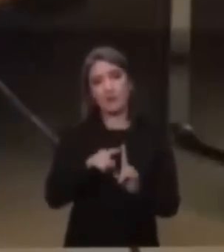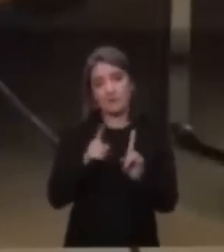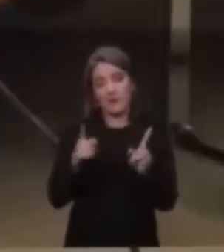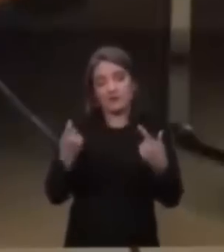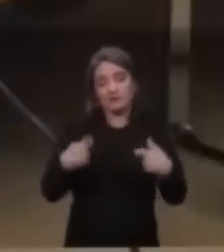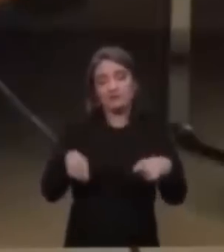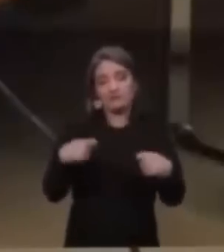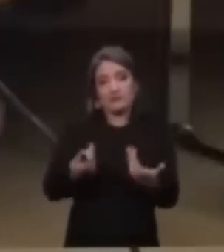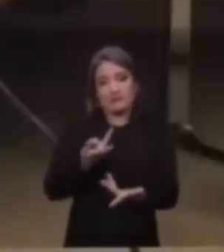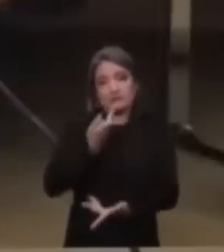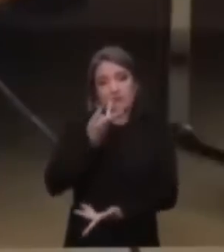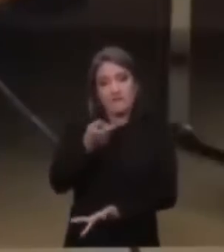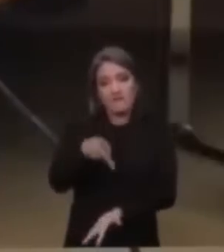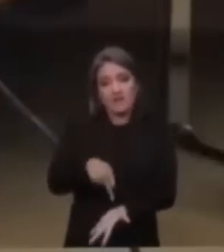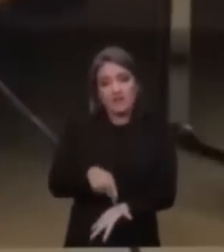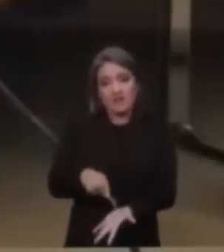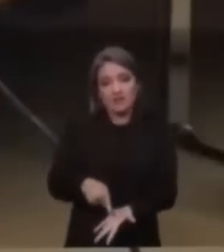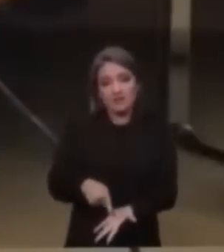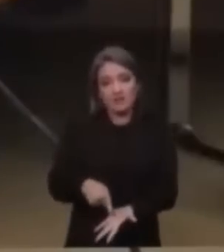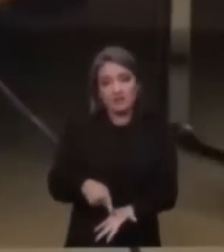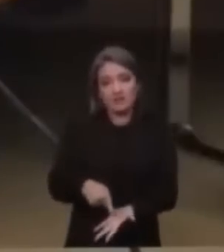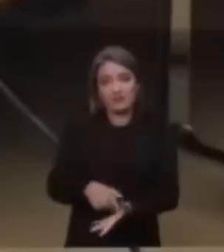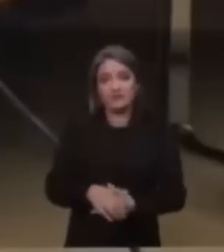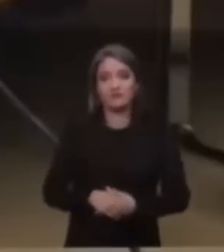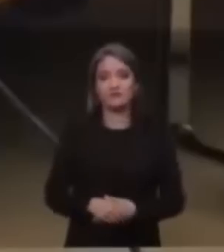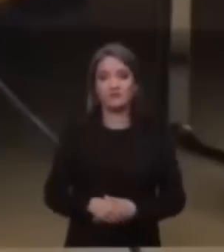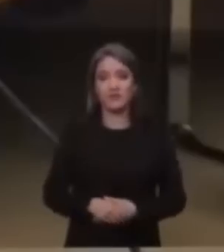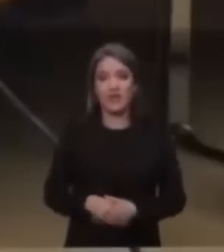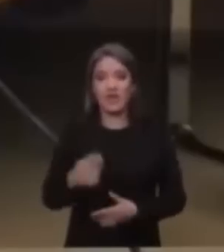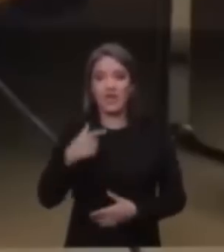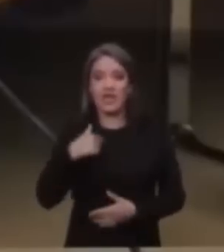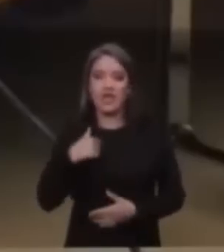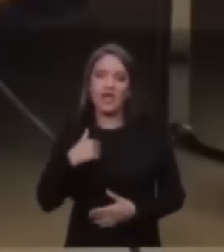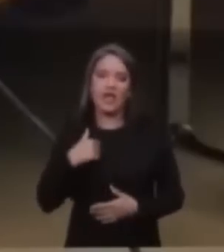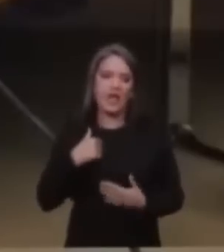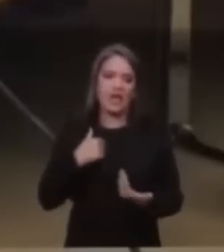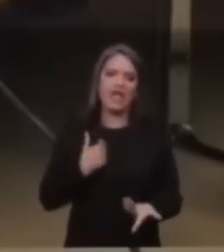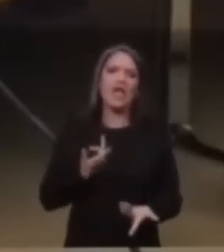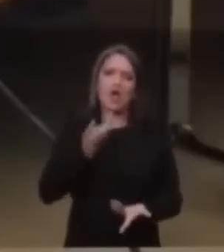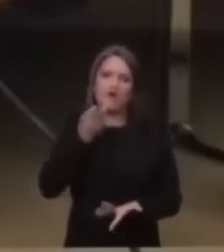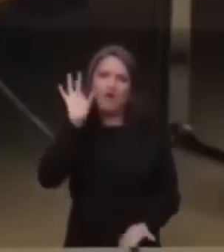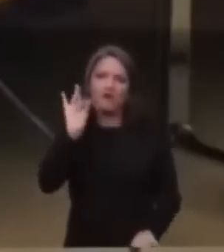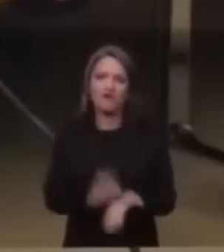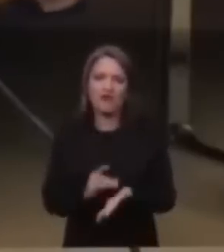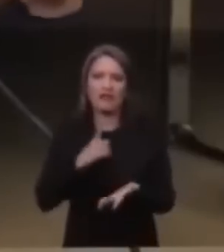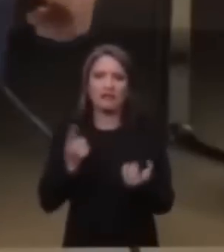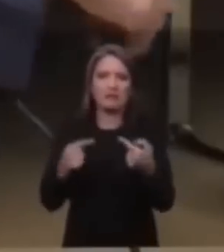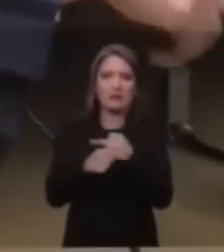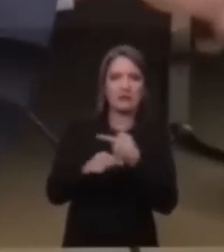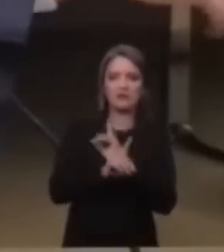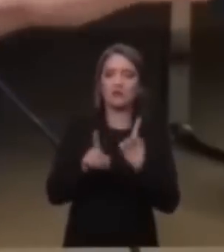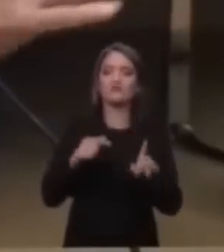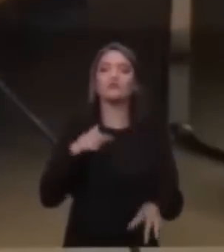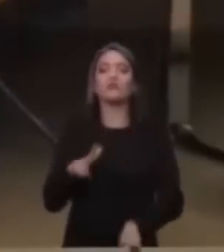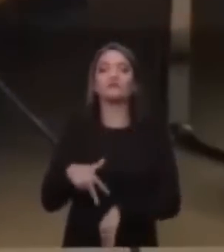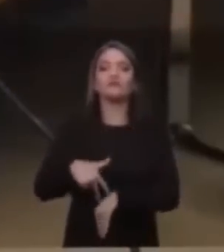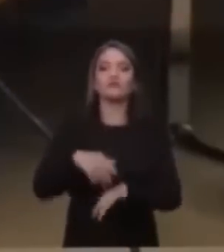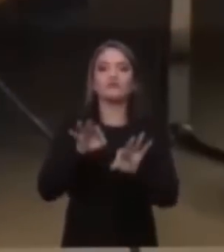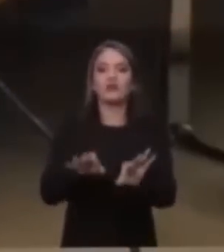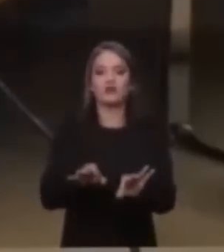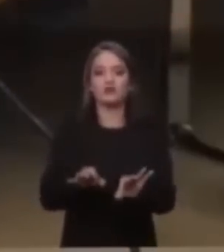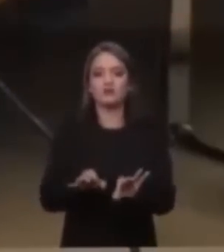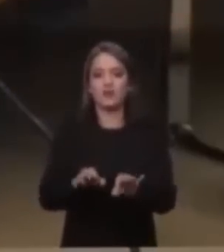tenho que dizer a vossa excelências porque eu não sou homem de falar e depois dizer que não disse que não aquilo nessas bancadas aqui nesses dois